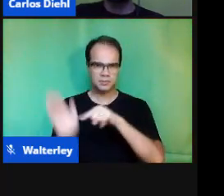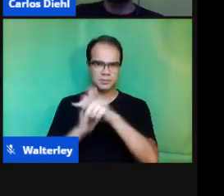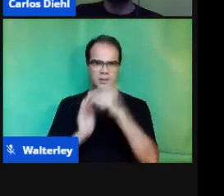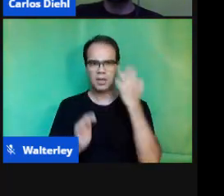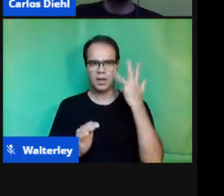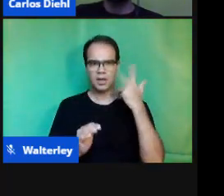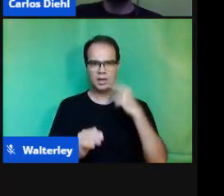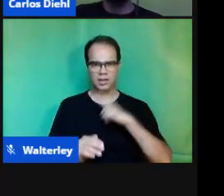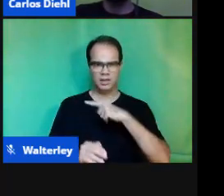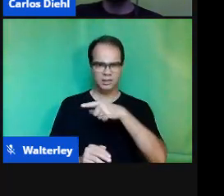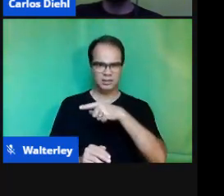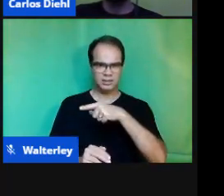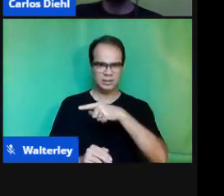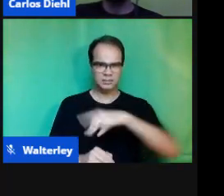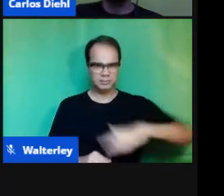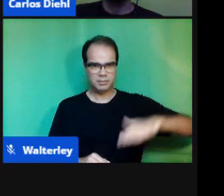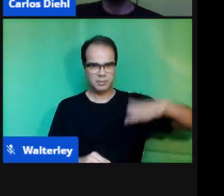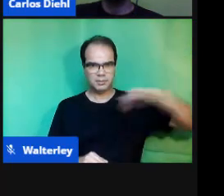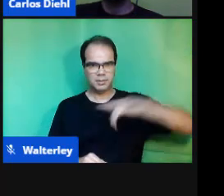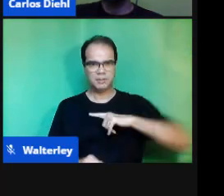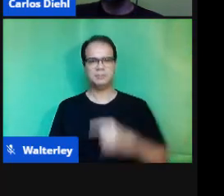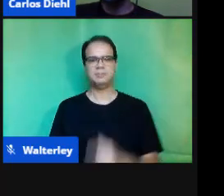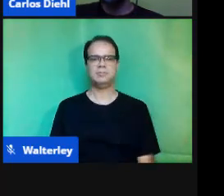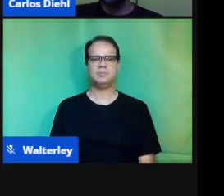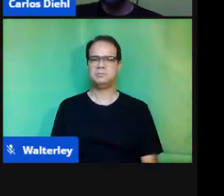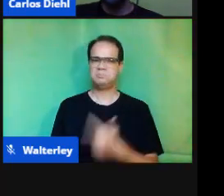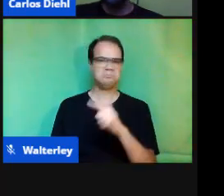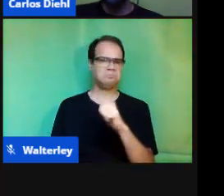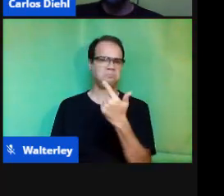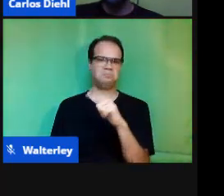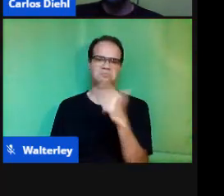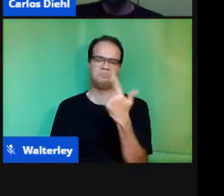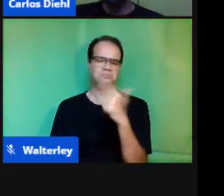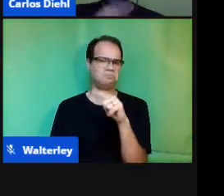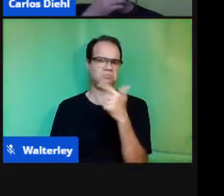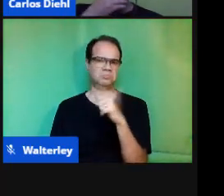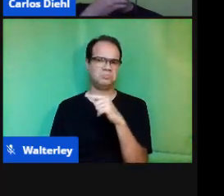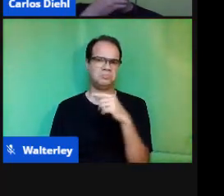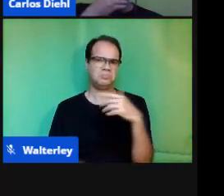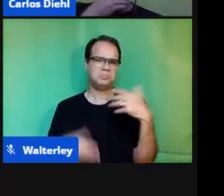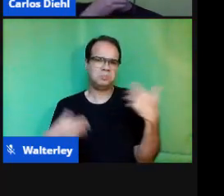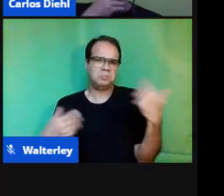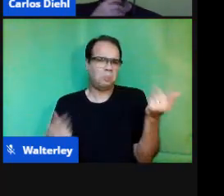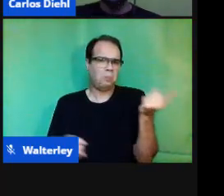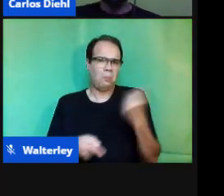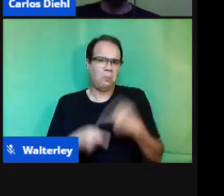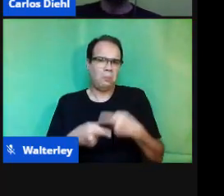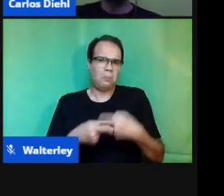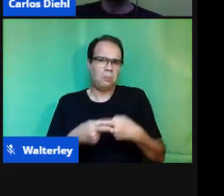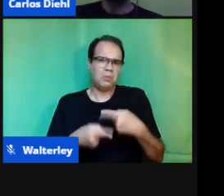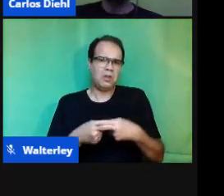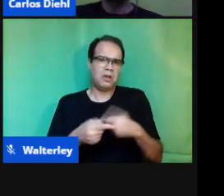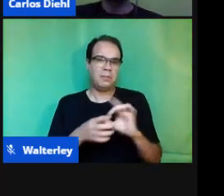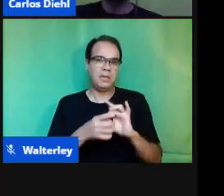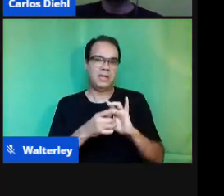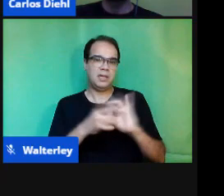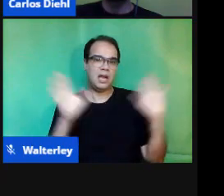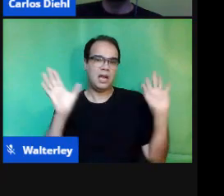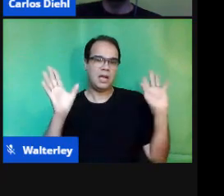Eu não tive infância. Só isso. O que quer dizer isso? Não é porque eu não tive liberdade de ir